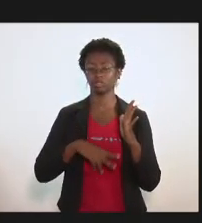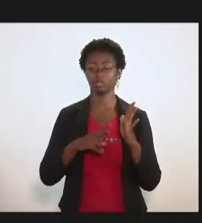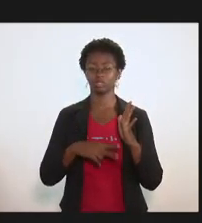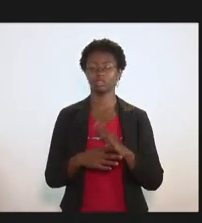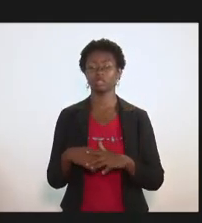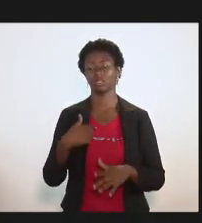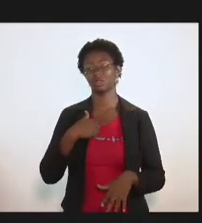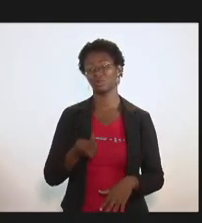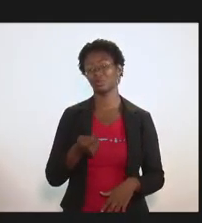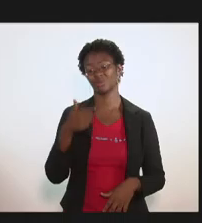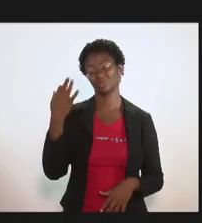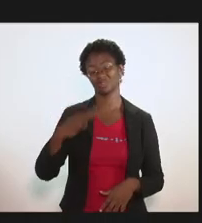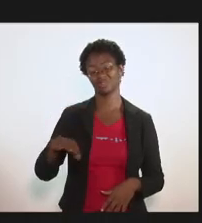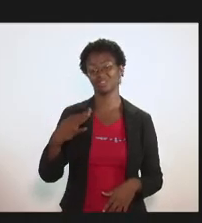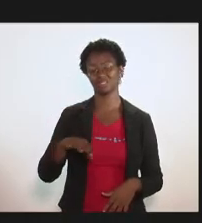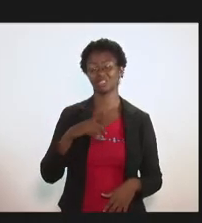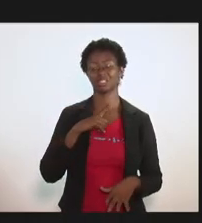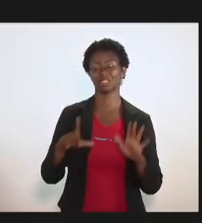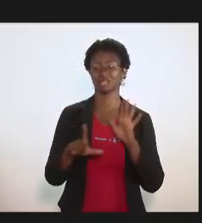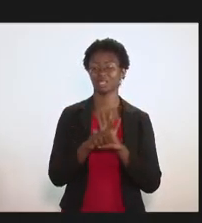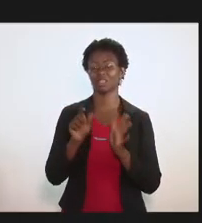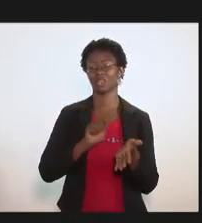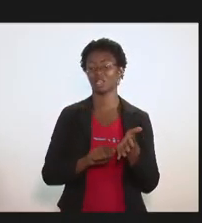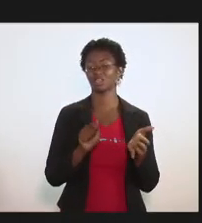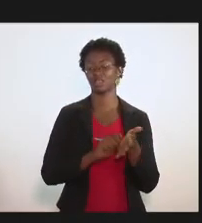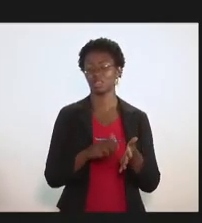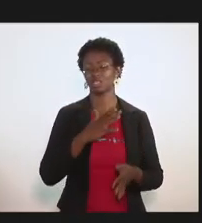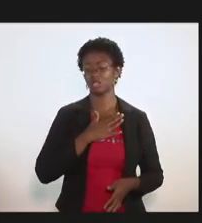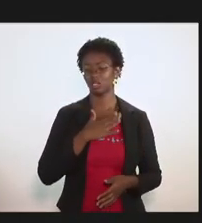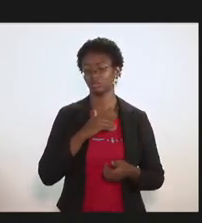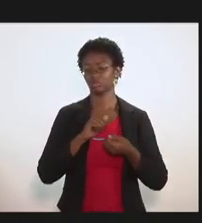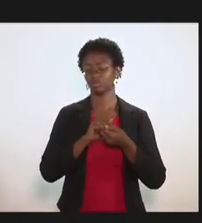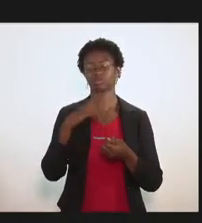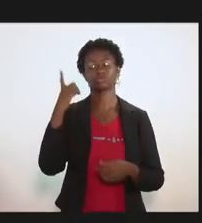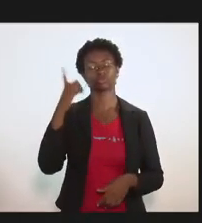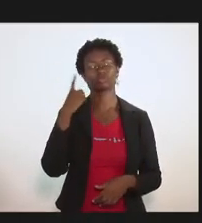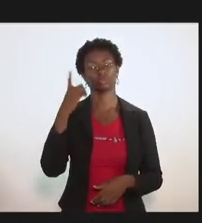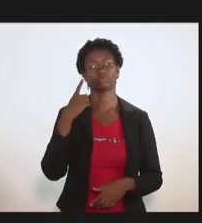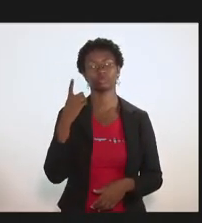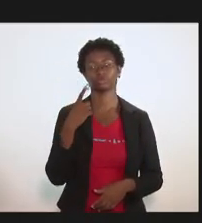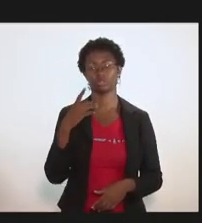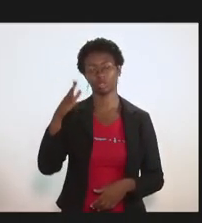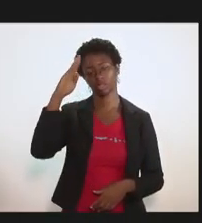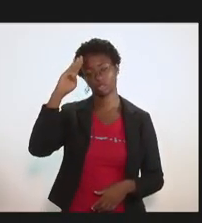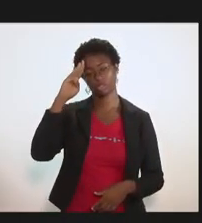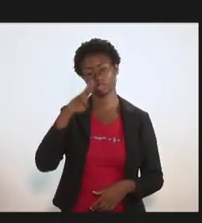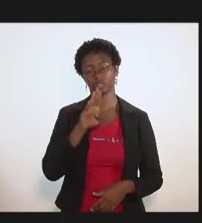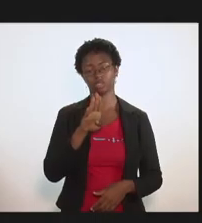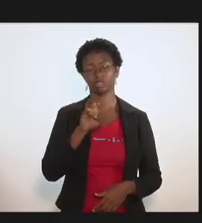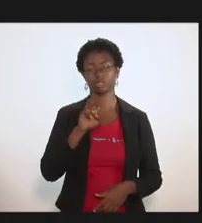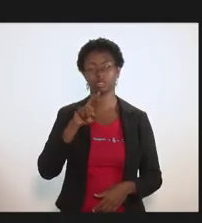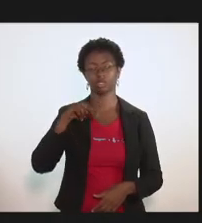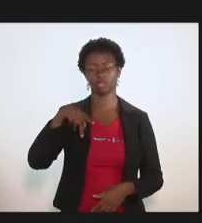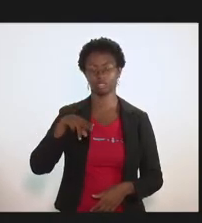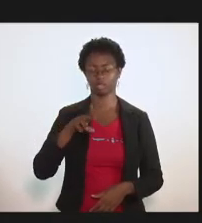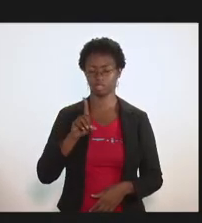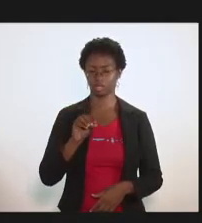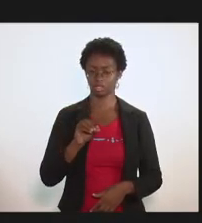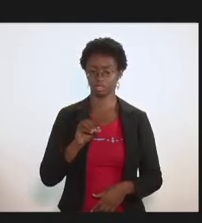de 2019, de autoria do deputado Rosenberg Reis, o parecer é pela constitucionalidade. Senhor presidente. Deputado Luiz Paulo, para